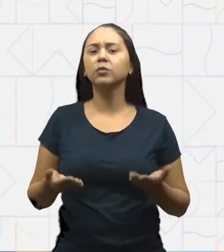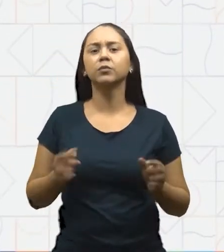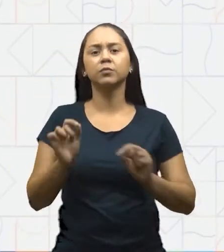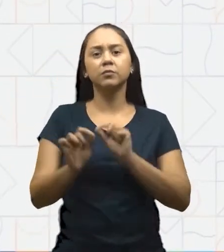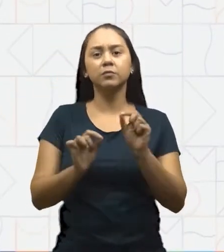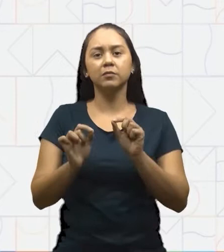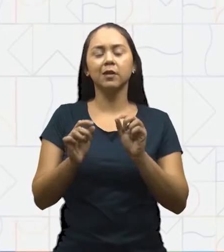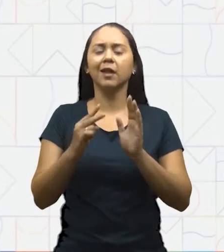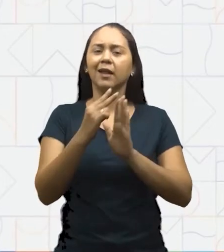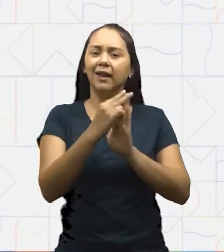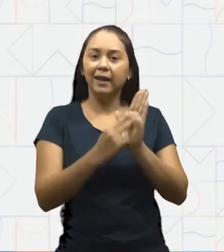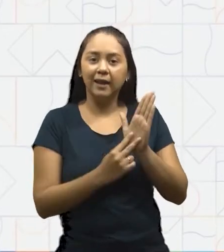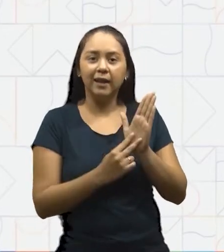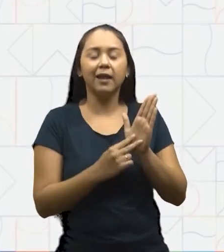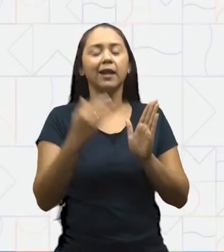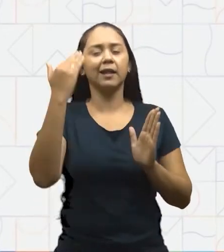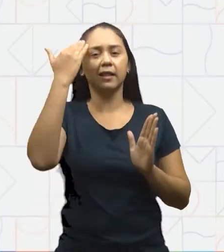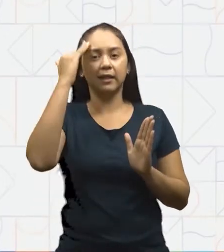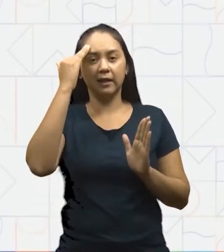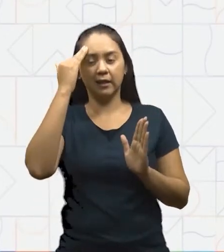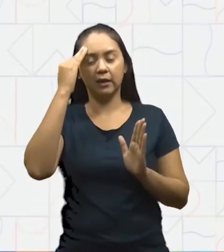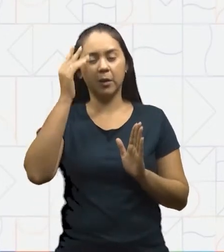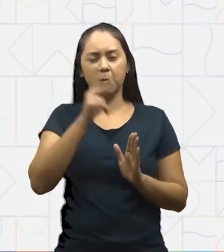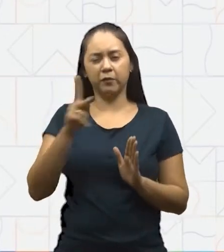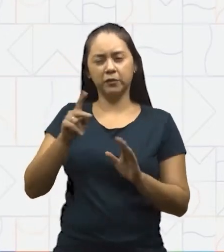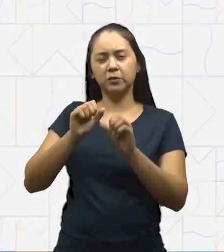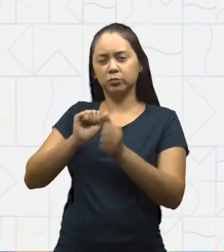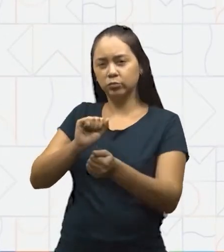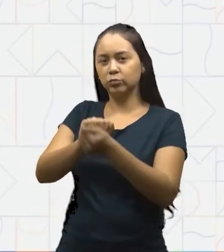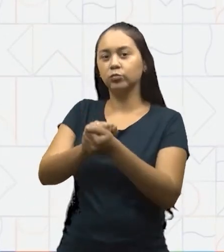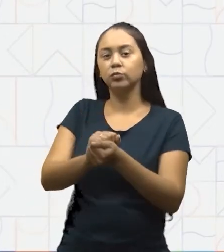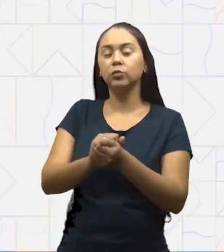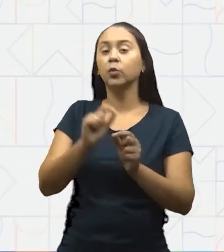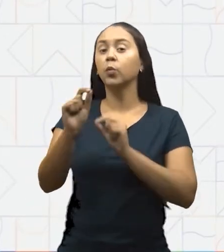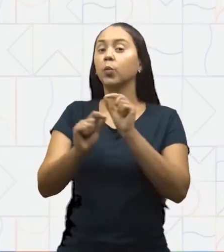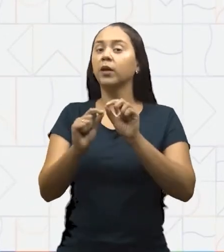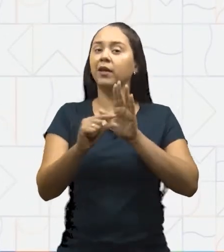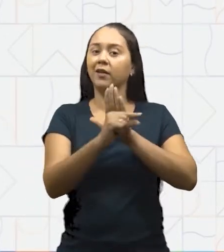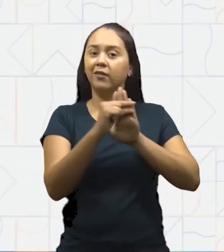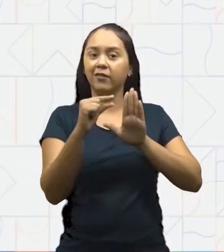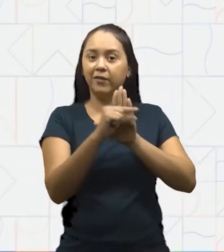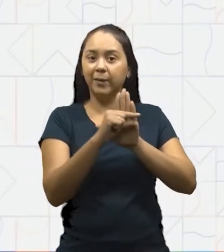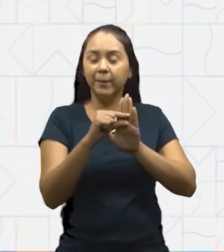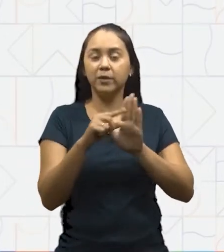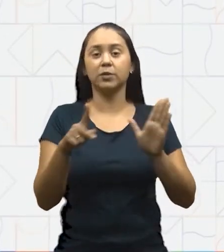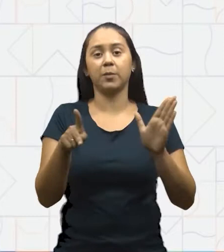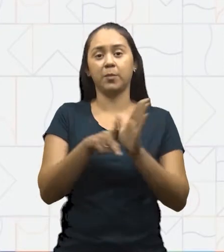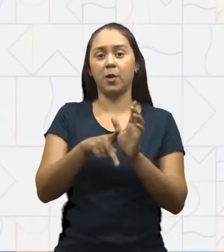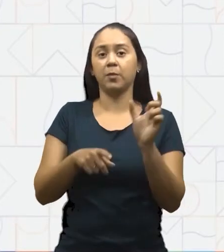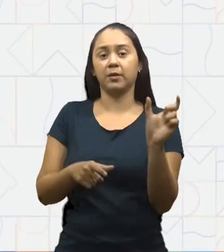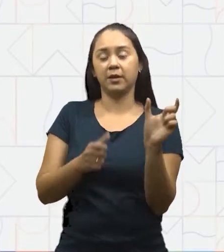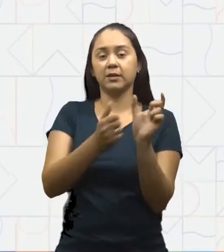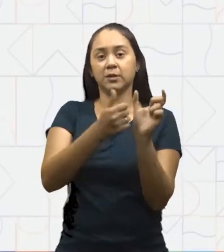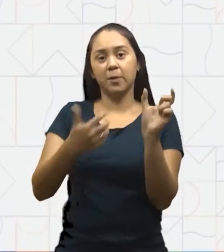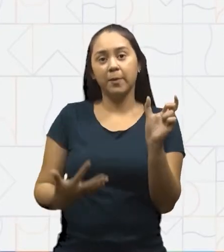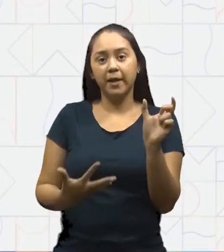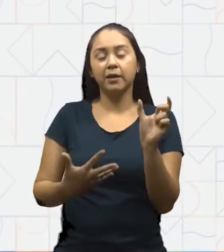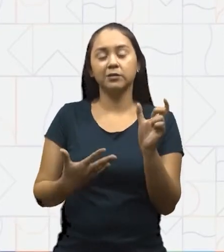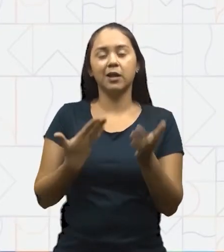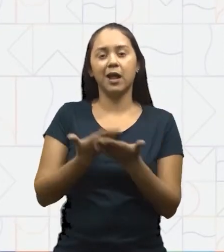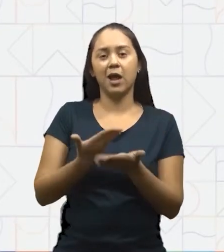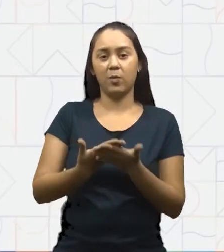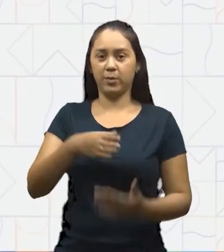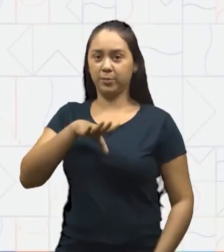Hoje vamos ler e compreender, com a ajuda da professora, verbetes de enciclopédia infantil na nossa aula de